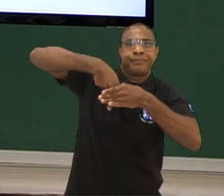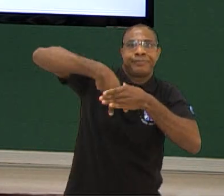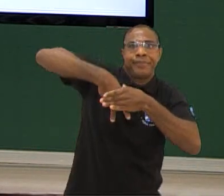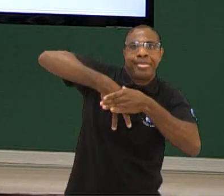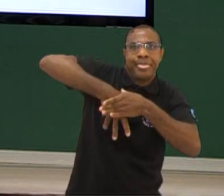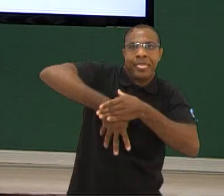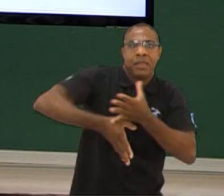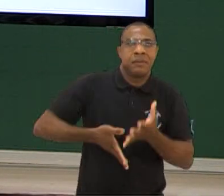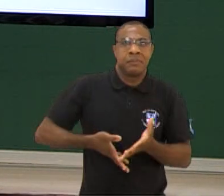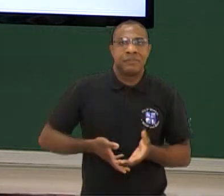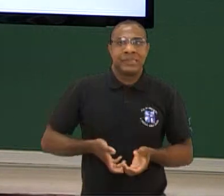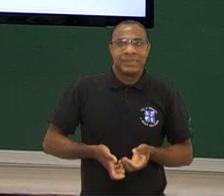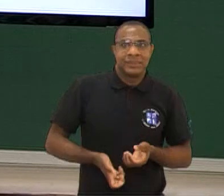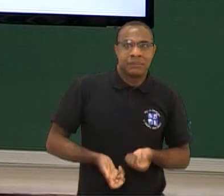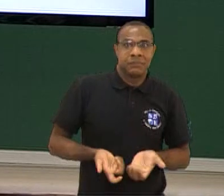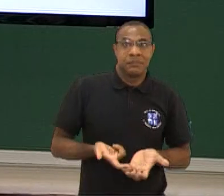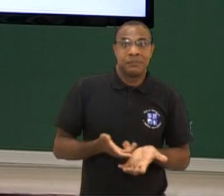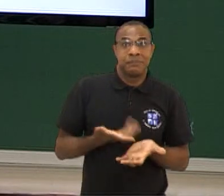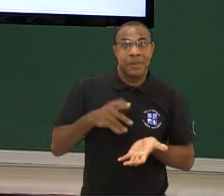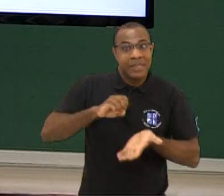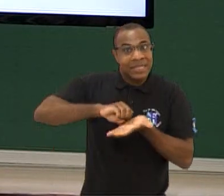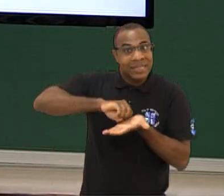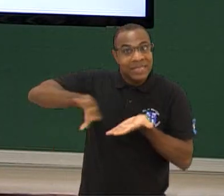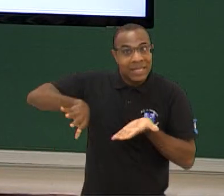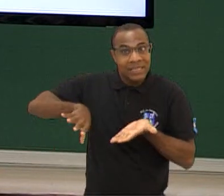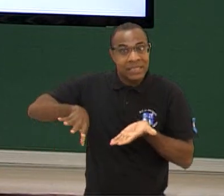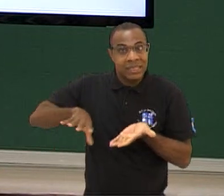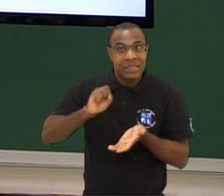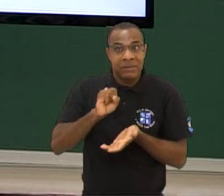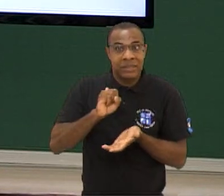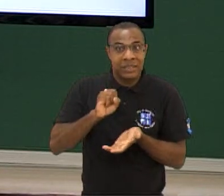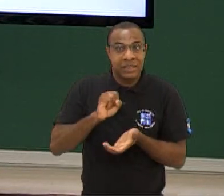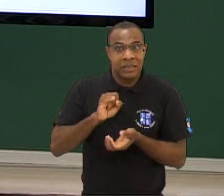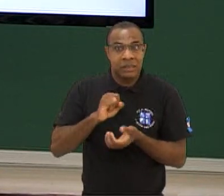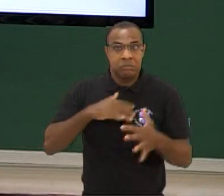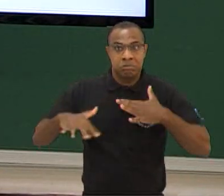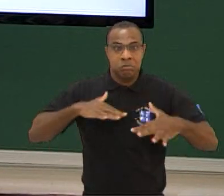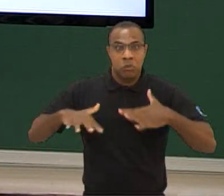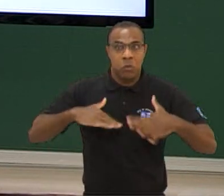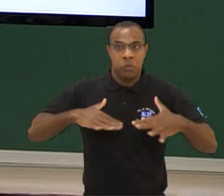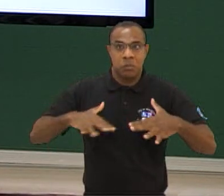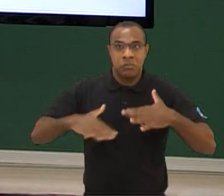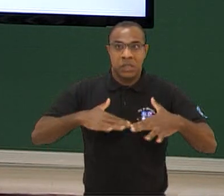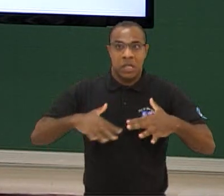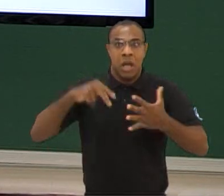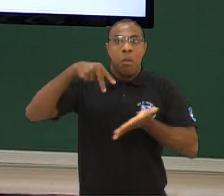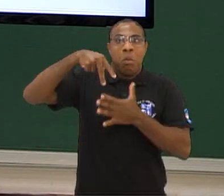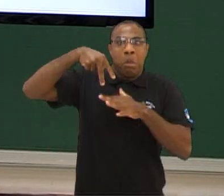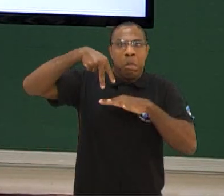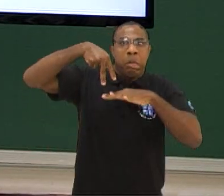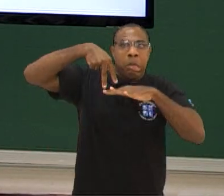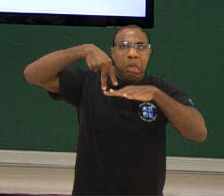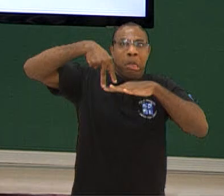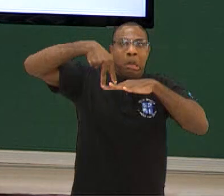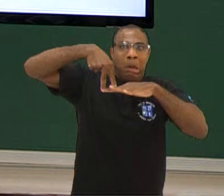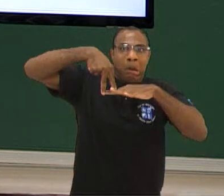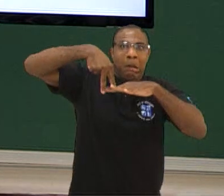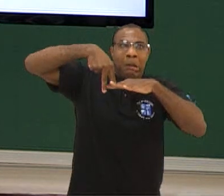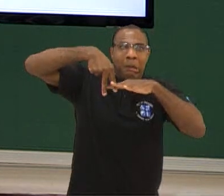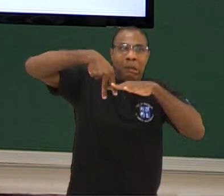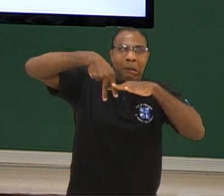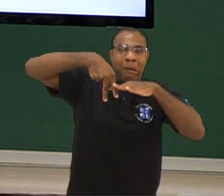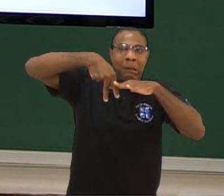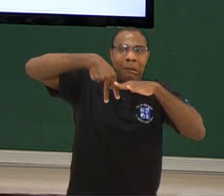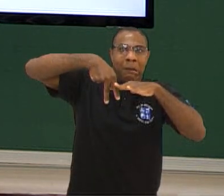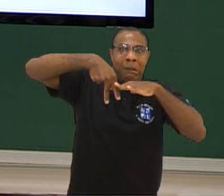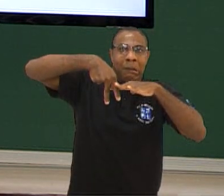para você poder saber o que você faz, se você começar a se mexer muito, né, você começa a afundar cada vez mais. Porque a nossa tendência é tentar, de alguma